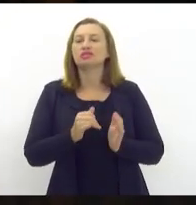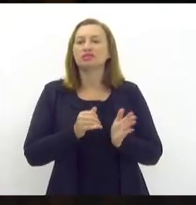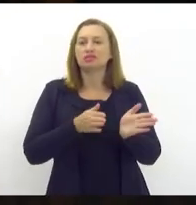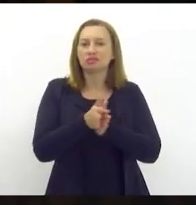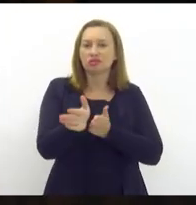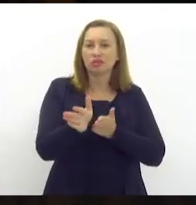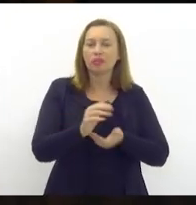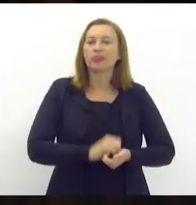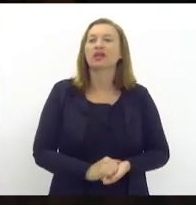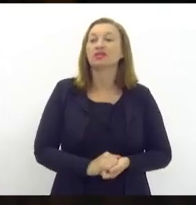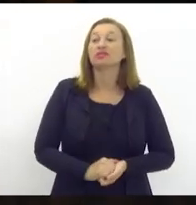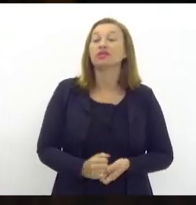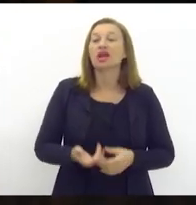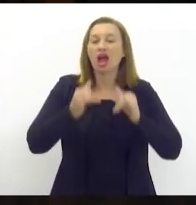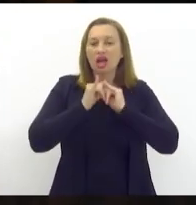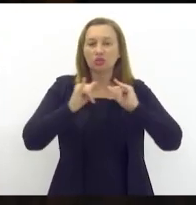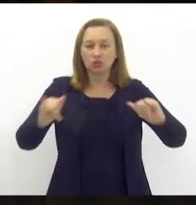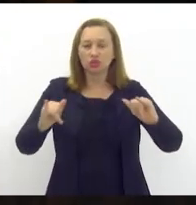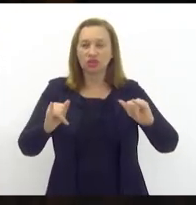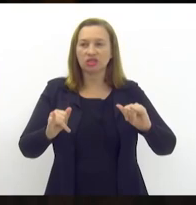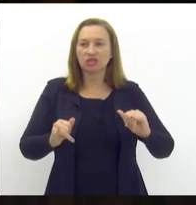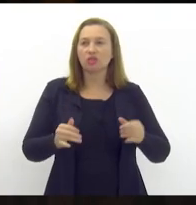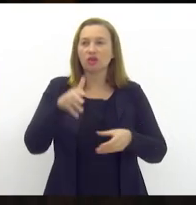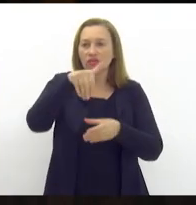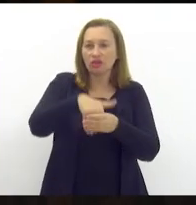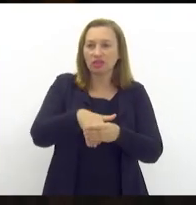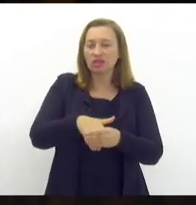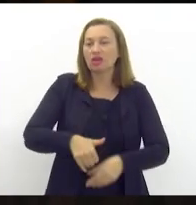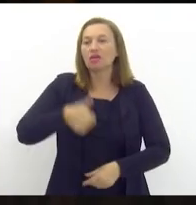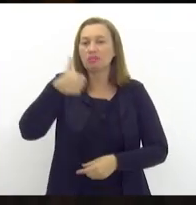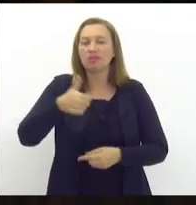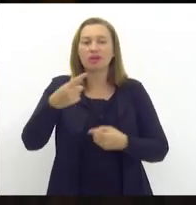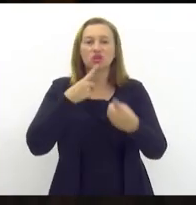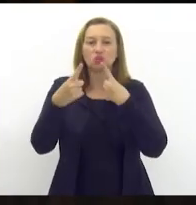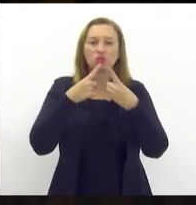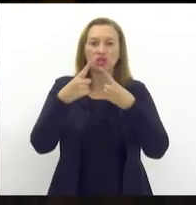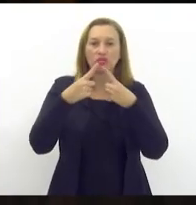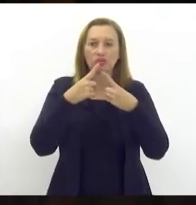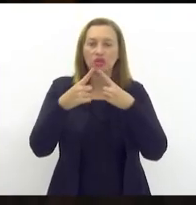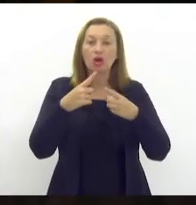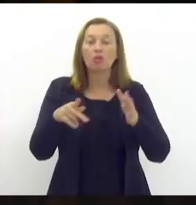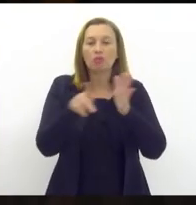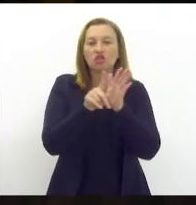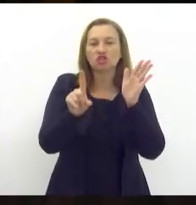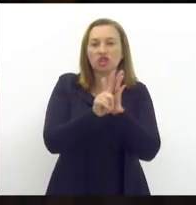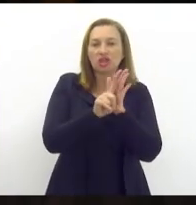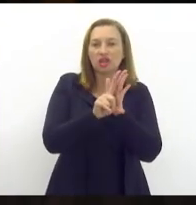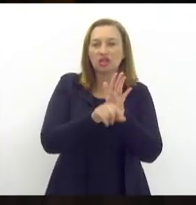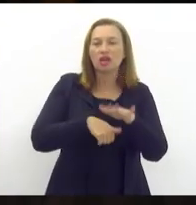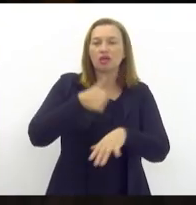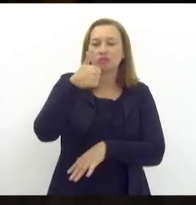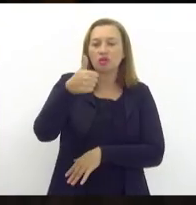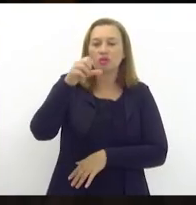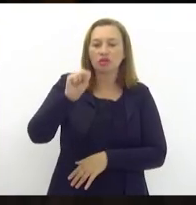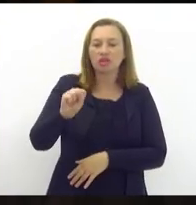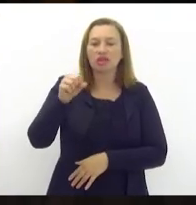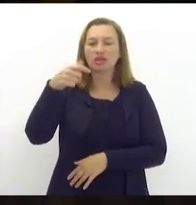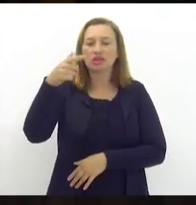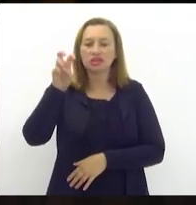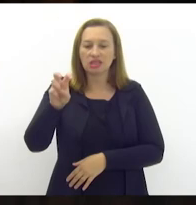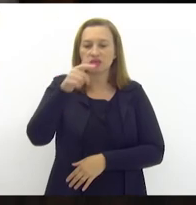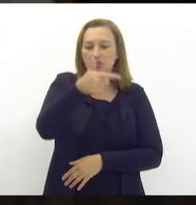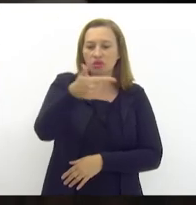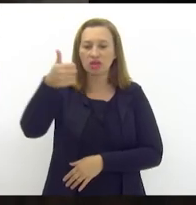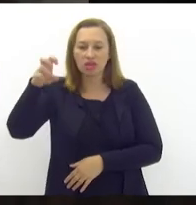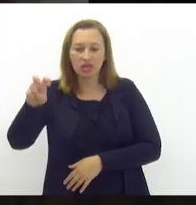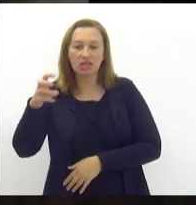autógrafo. Anuncio, em votação, em primeira discussão, projeto de lei número 1085/2015, de autoria